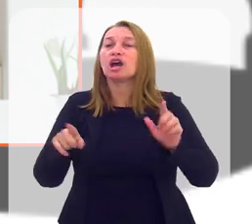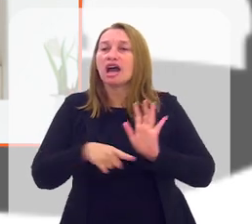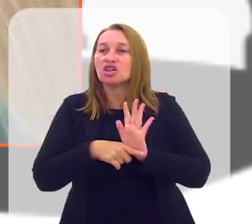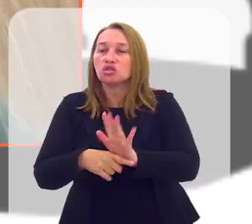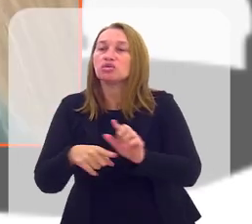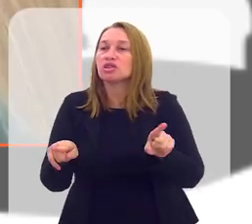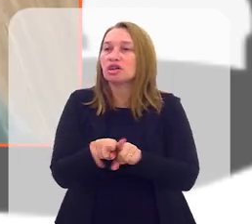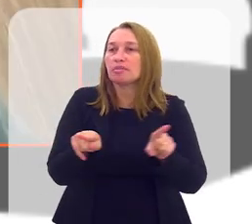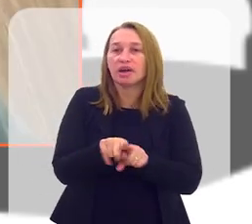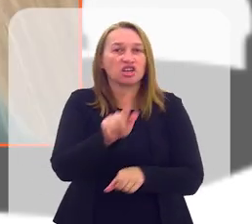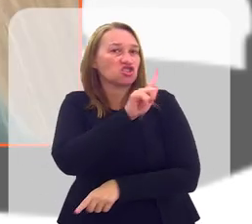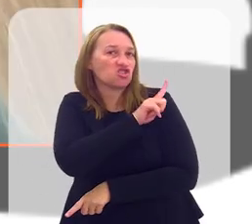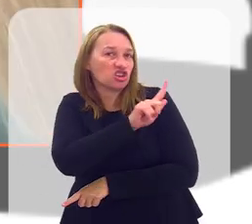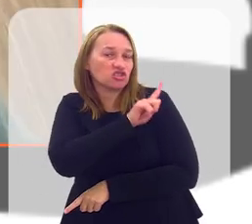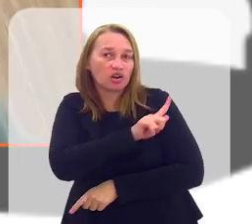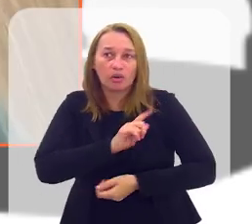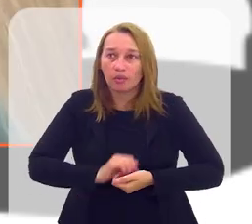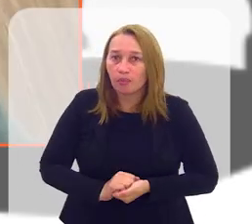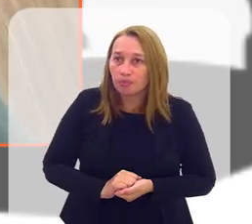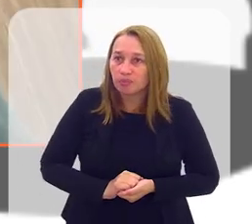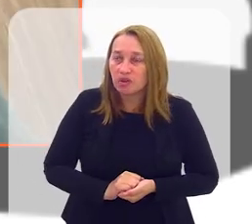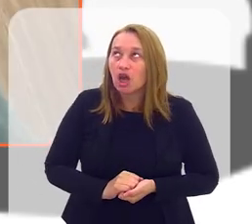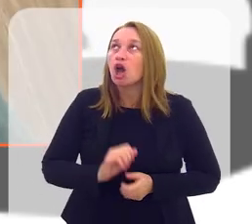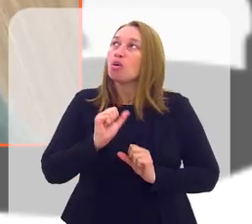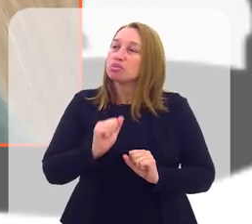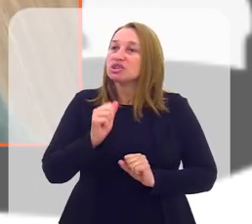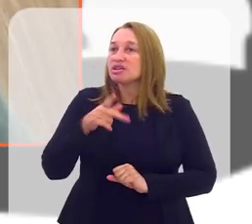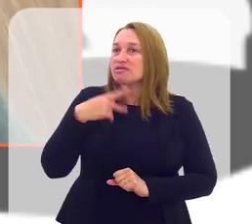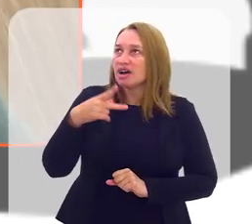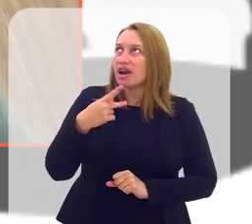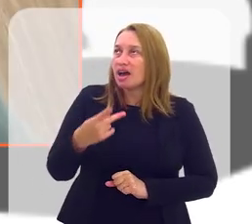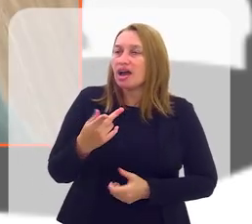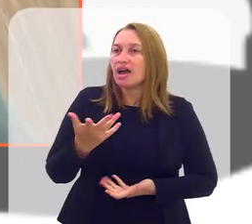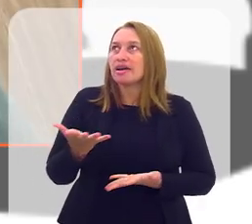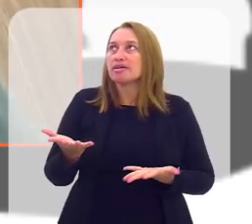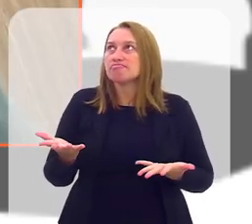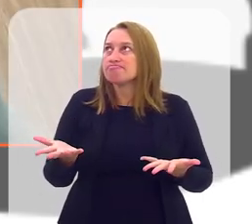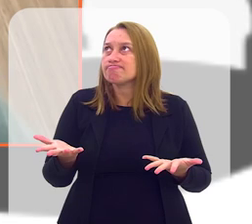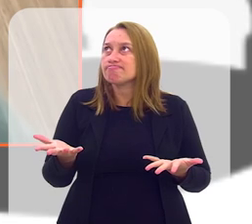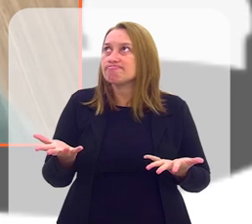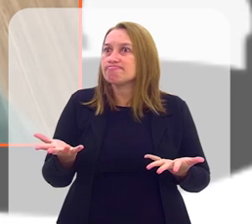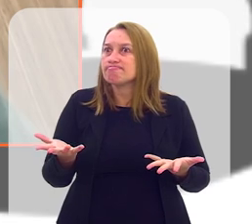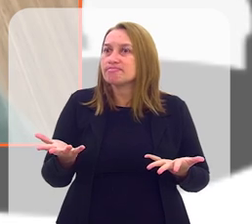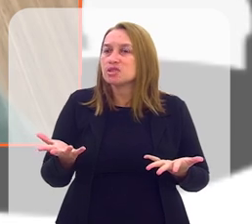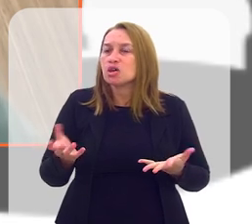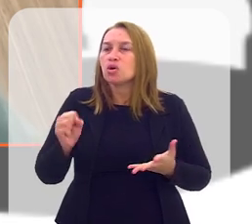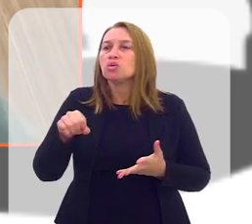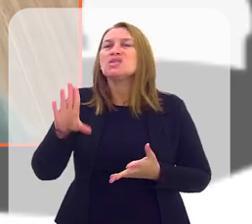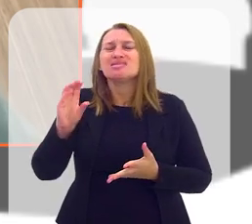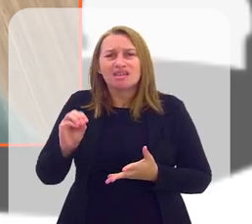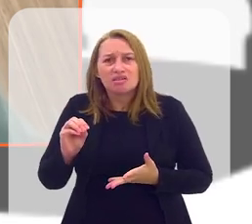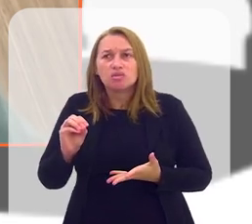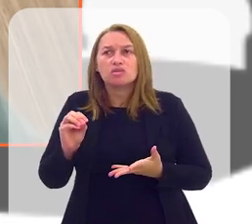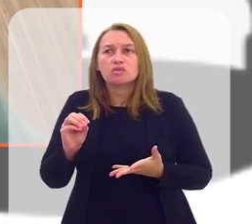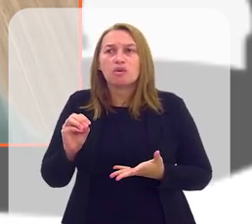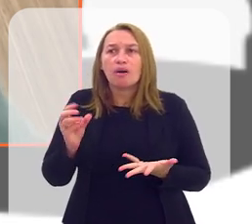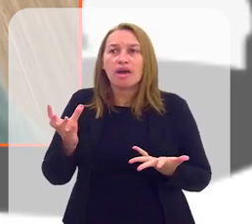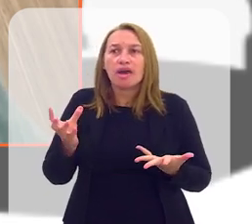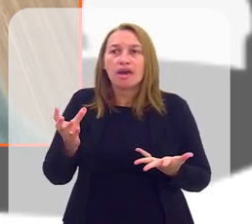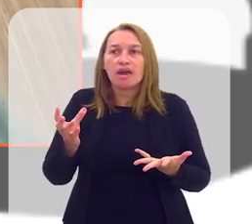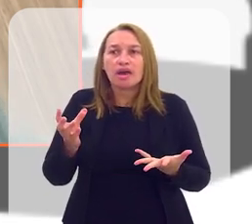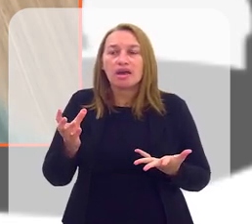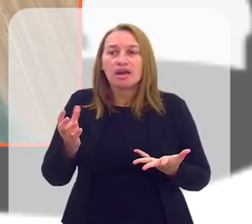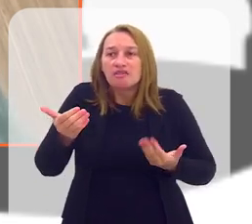outro benefício, que é um benefício de gestão, um benefício, eu diria que é automático, é que o censo ele